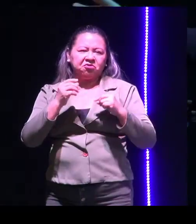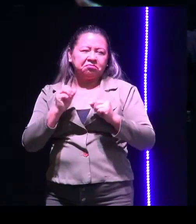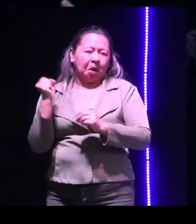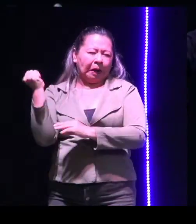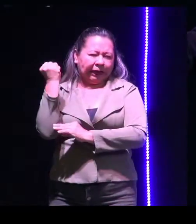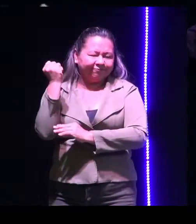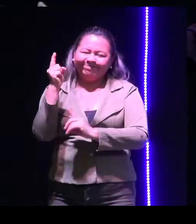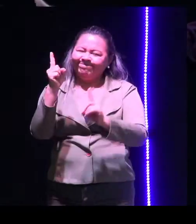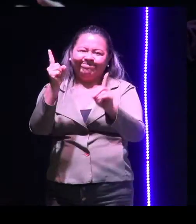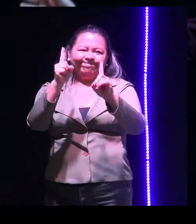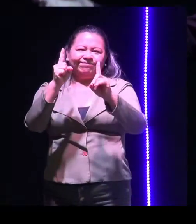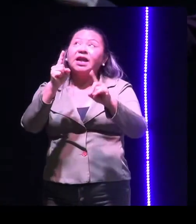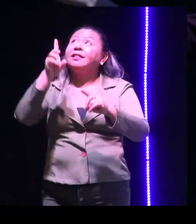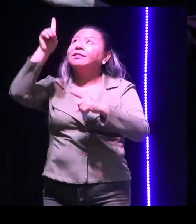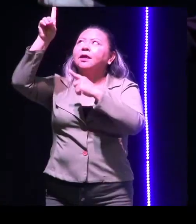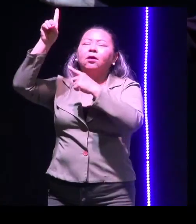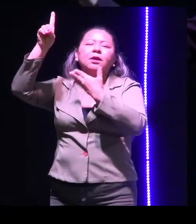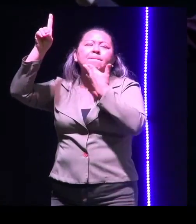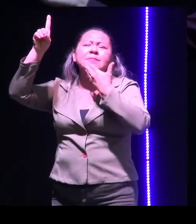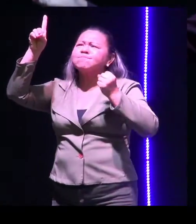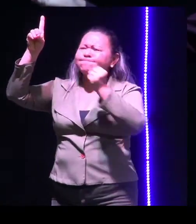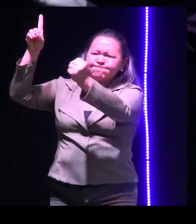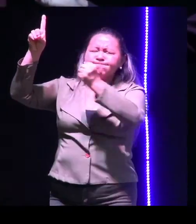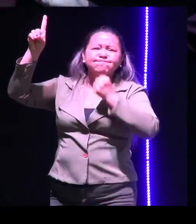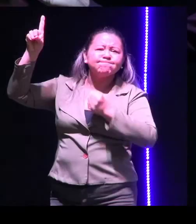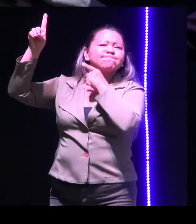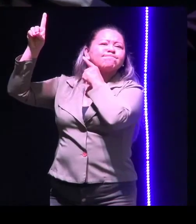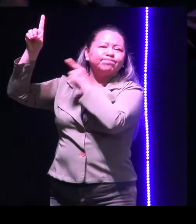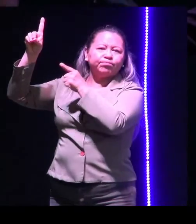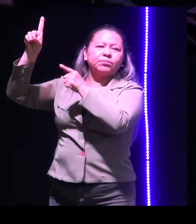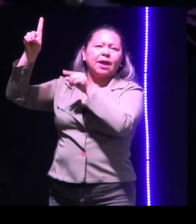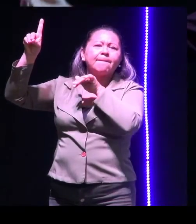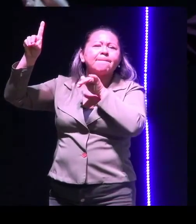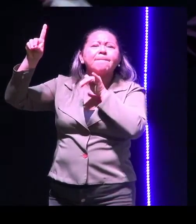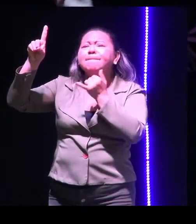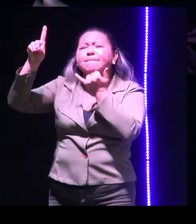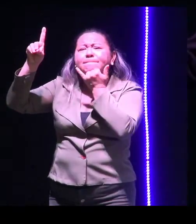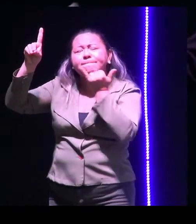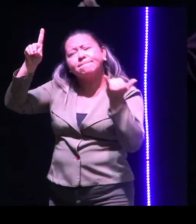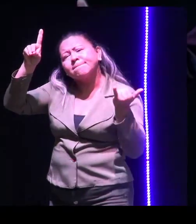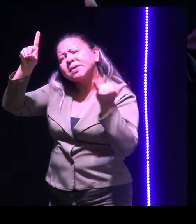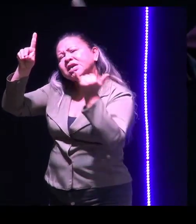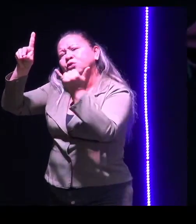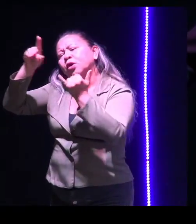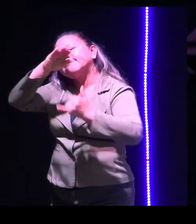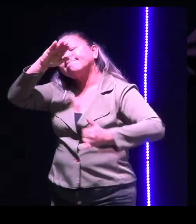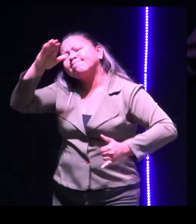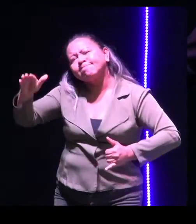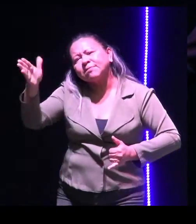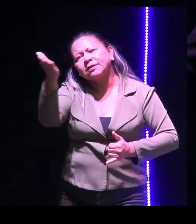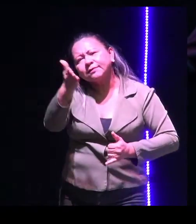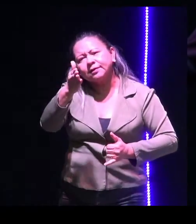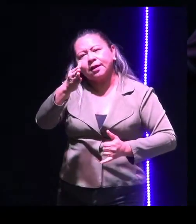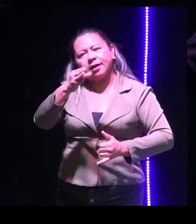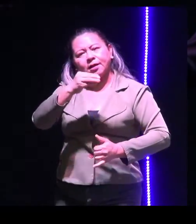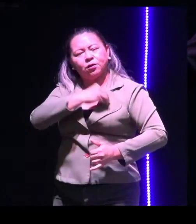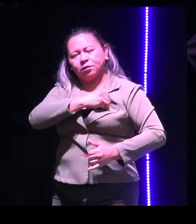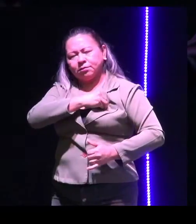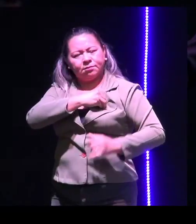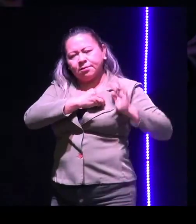nosso Deus. Não existe pecado tão grande, ou tão complicado, ou tão difícil que Deus não possa nos